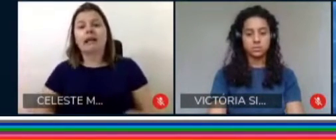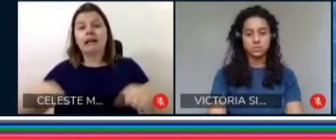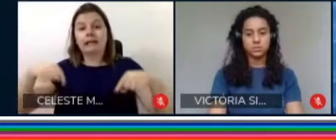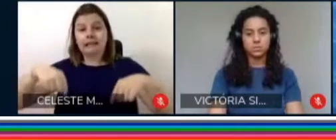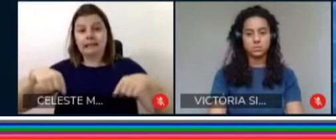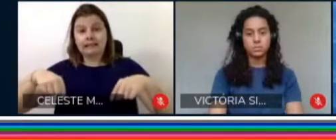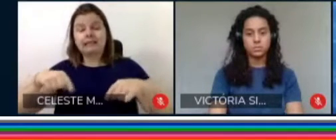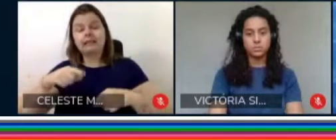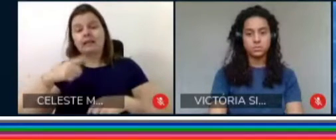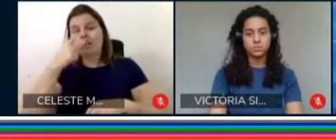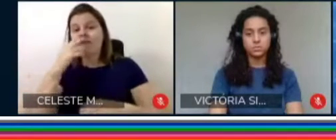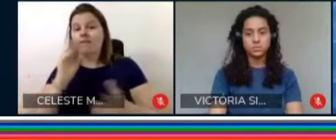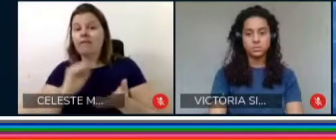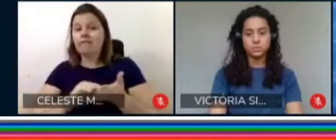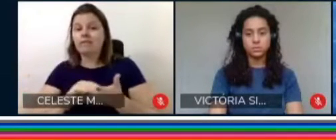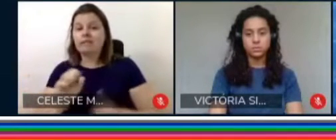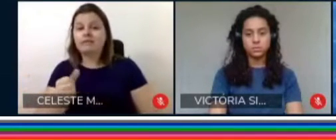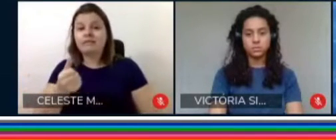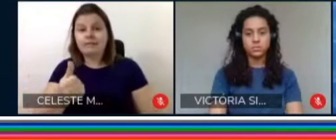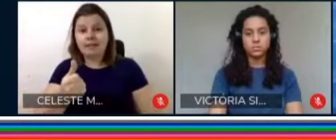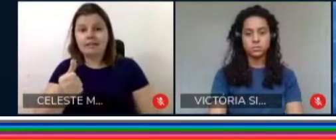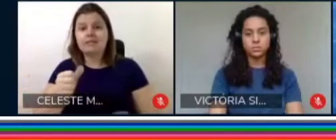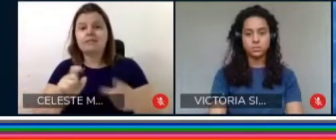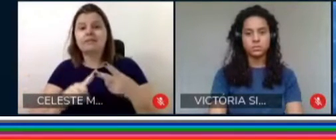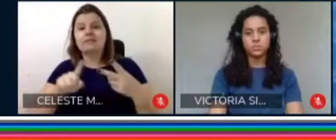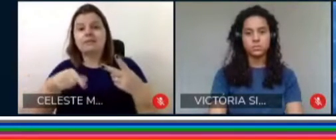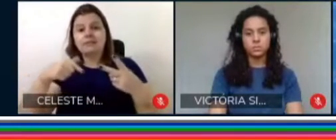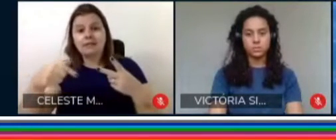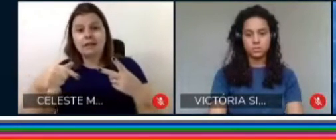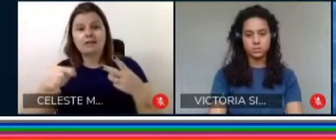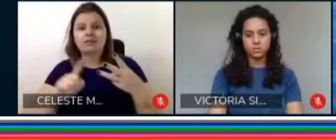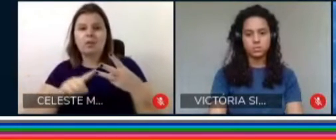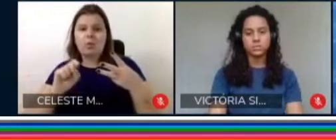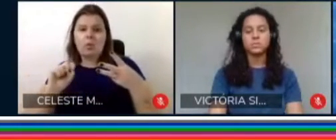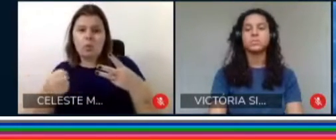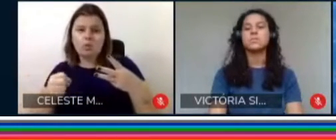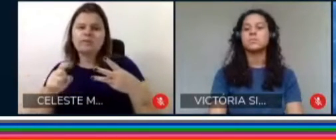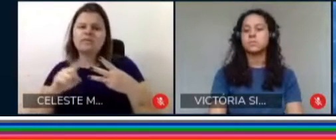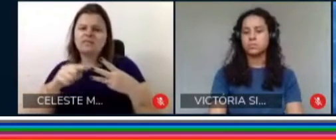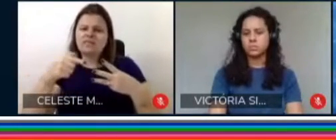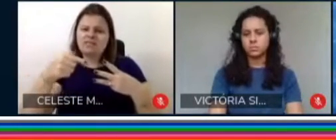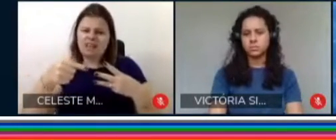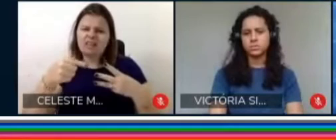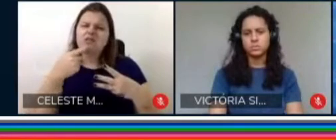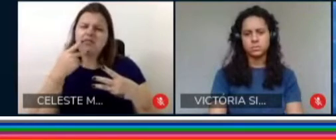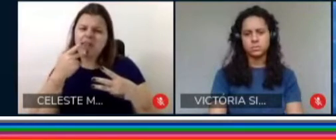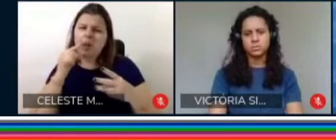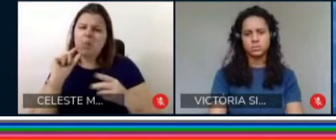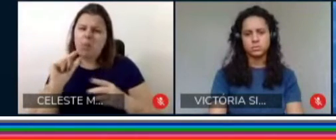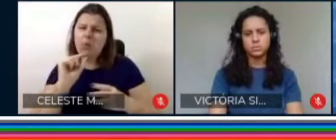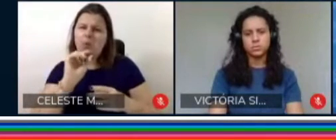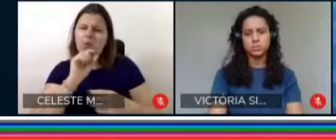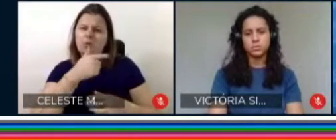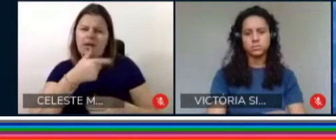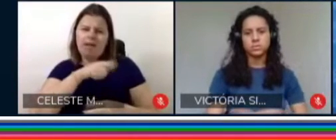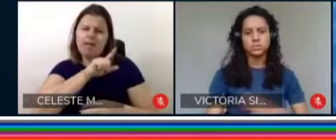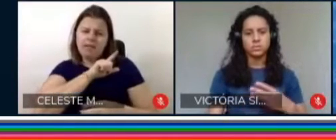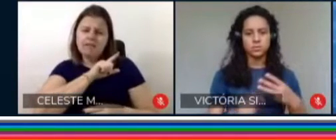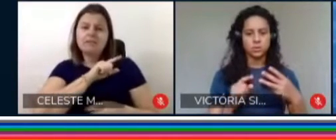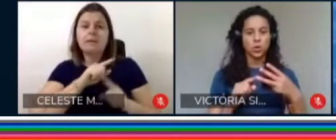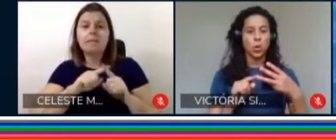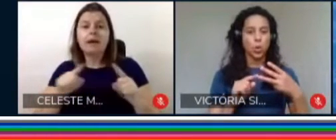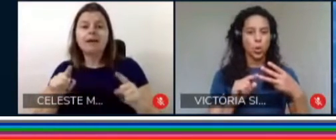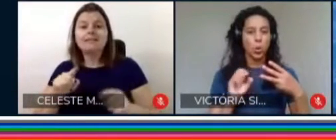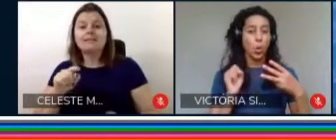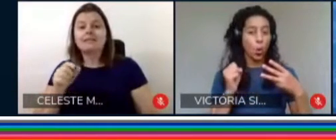o comunicar, o ser lido e avaliado. O avaliar a gente fala um pouco em todos eles, né? Mas o comunicar ele está